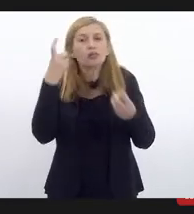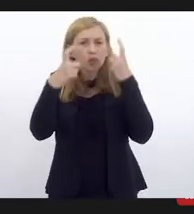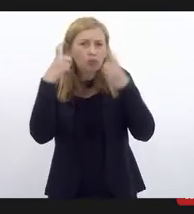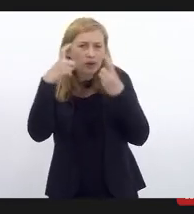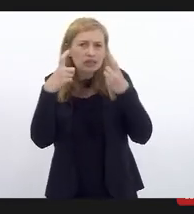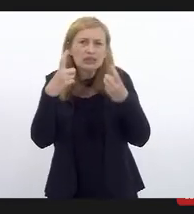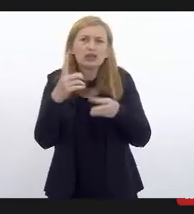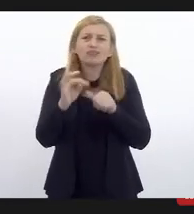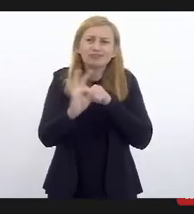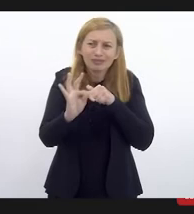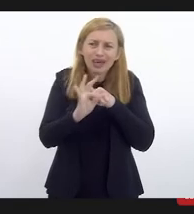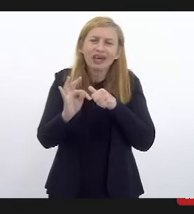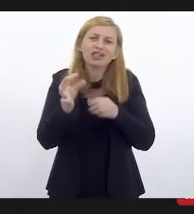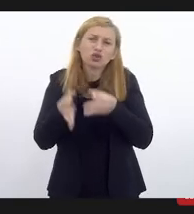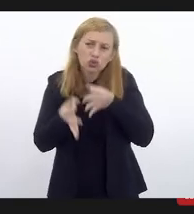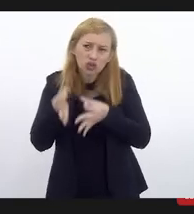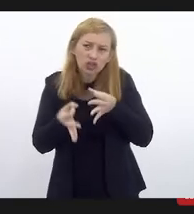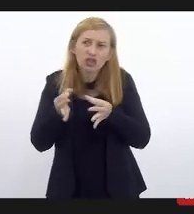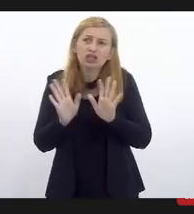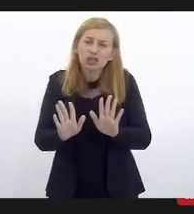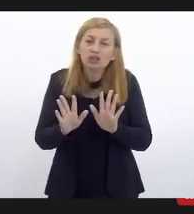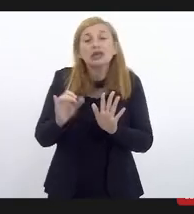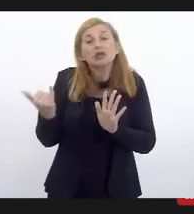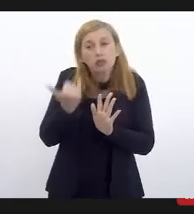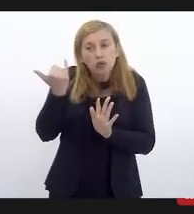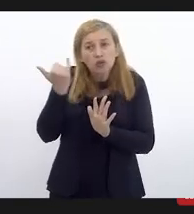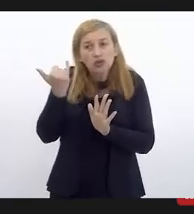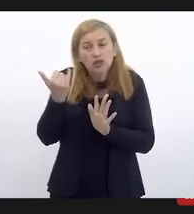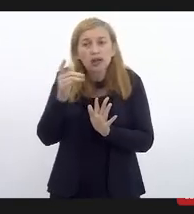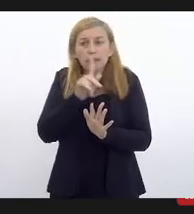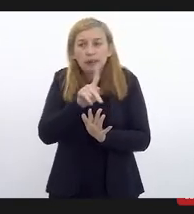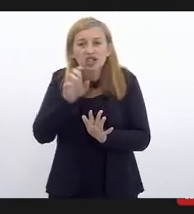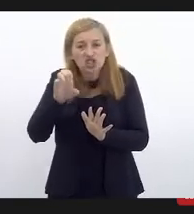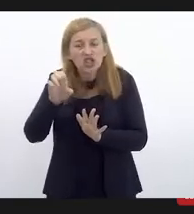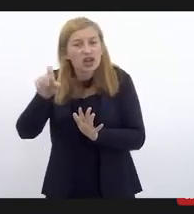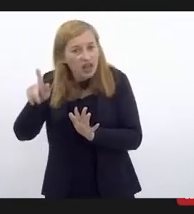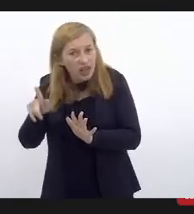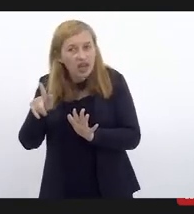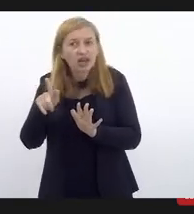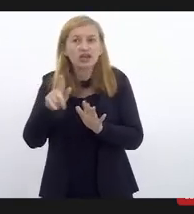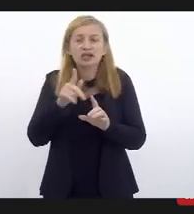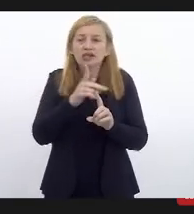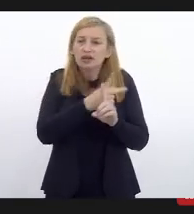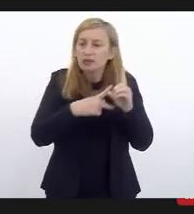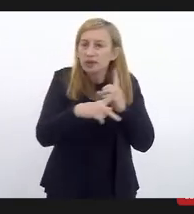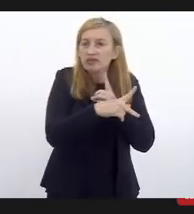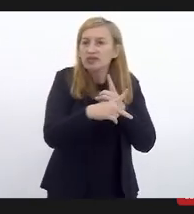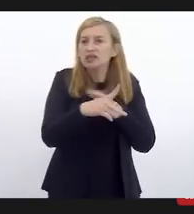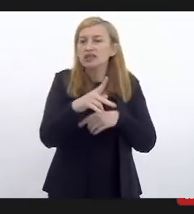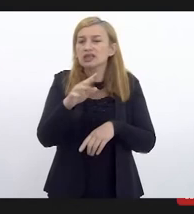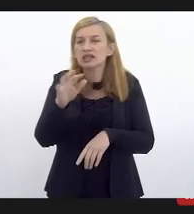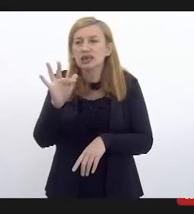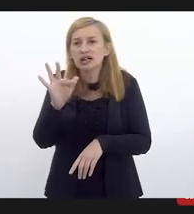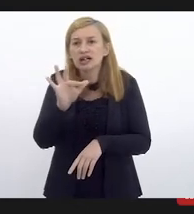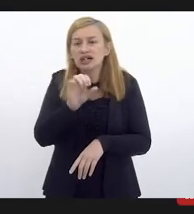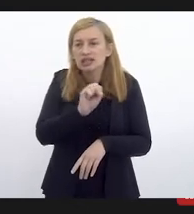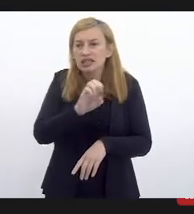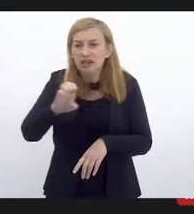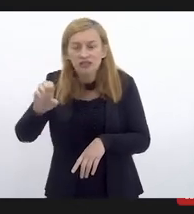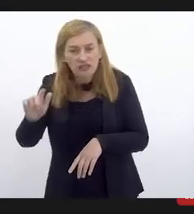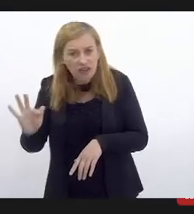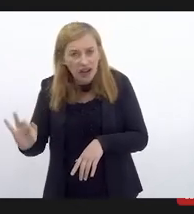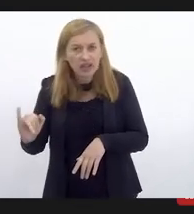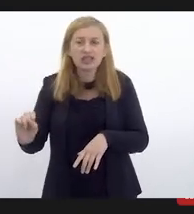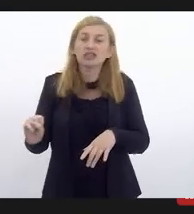bem técnica e jurídica que talvez também fosse importante a PGE, a Cefaz e a Previdência endereçarem essa questão com estudo